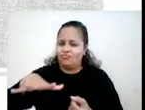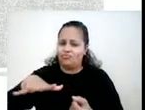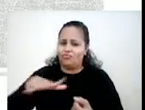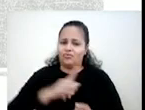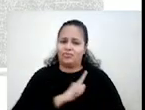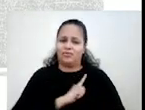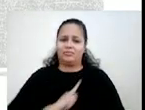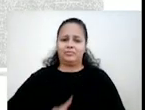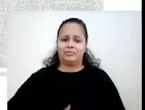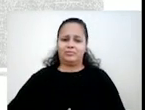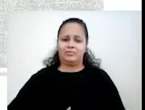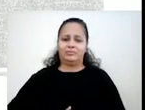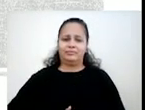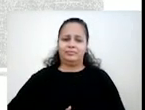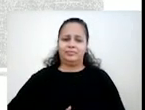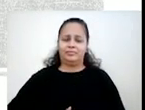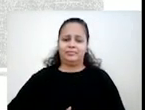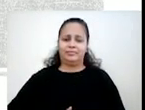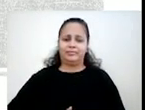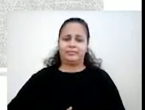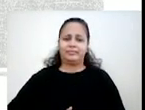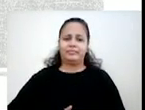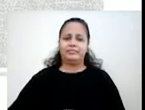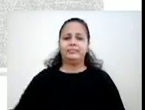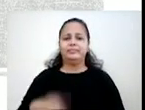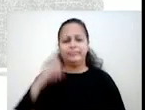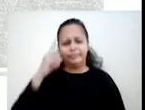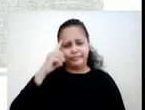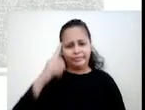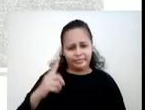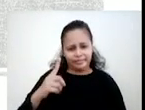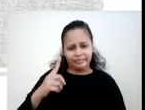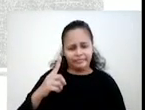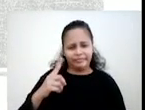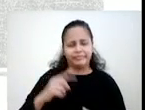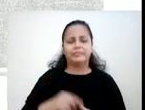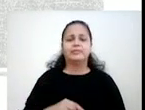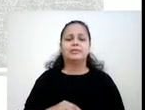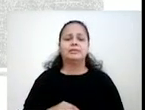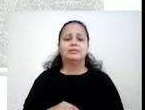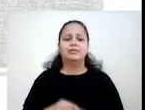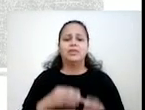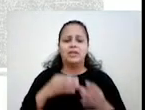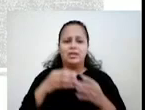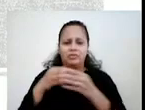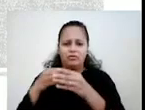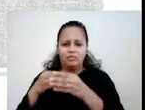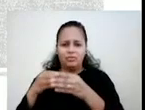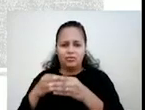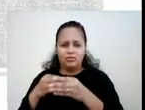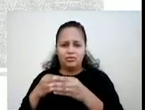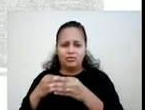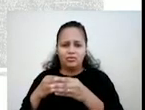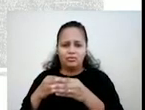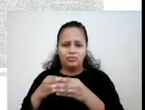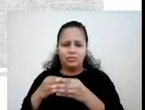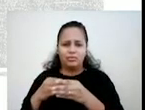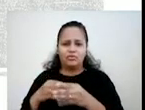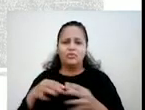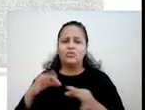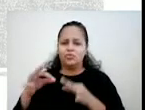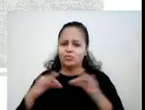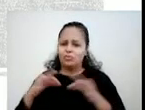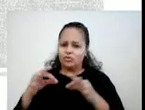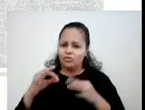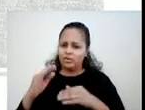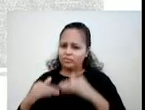aparelho governamental e passou a administrar de acordo com os seus interesses. Essas oligarquias desenvolveram projetos